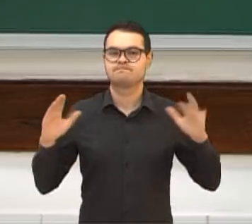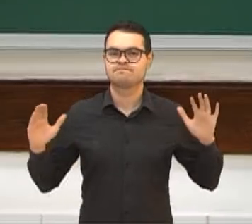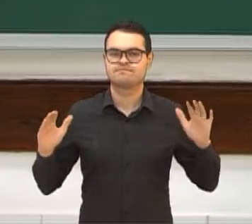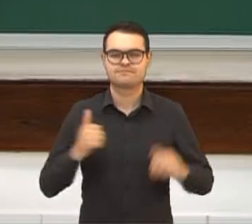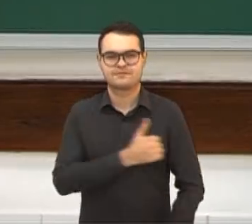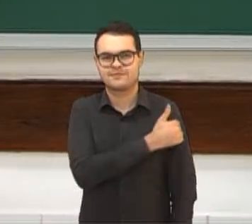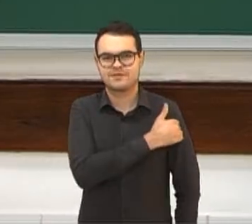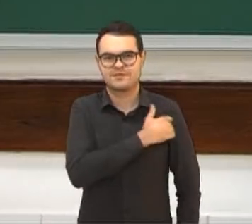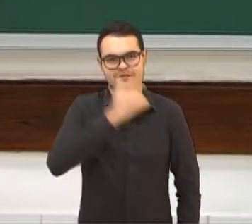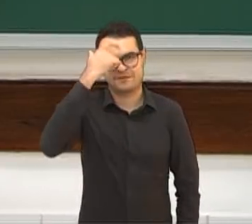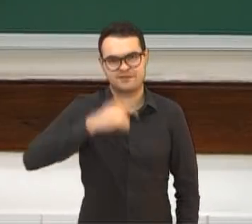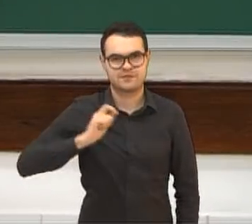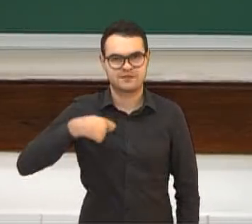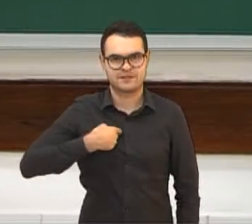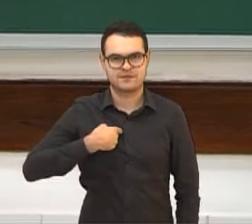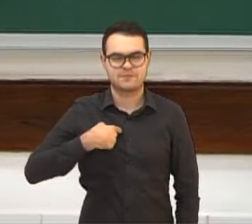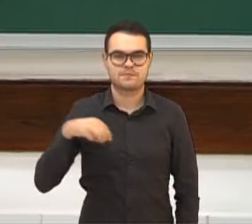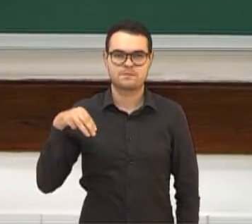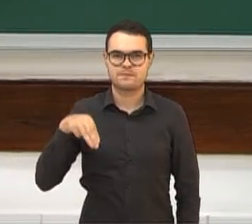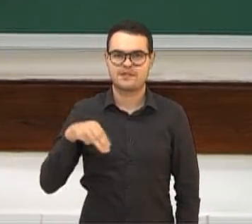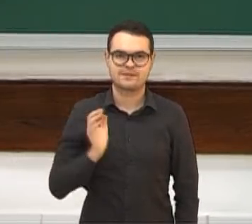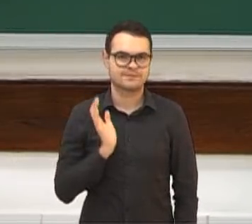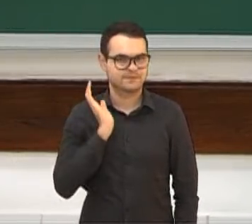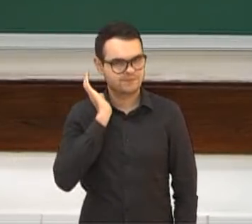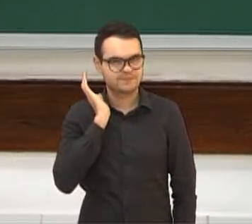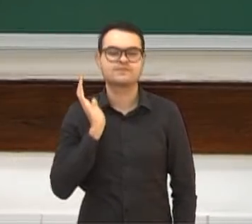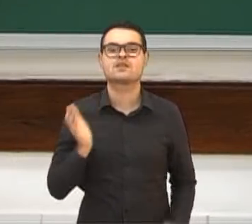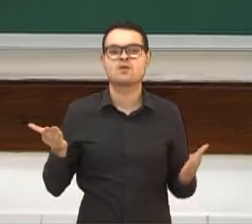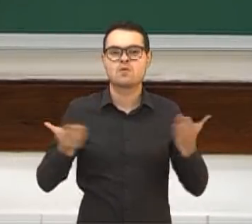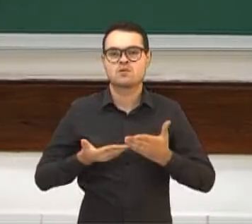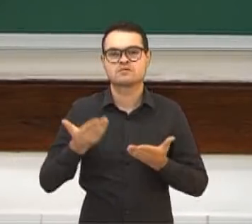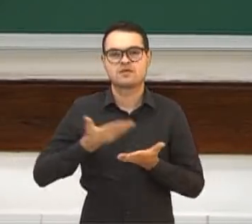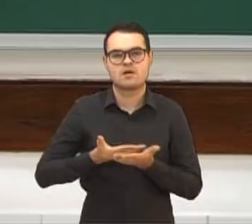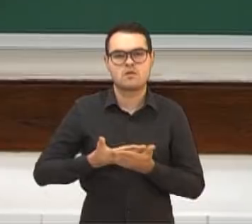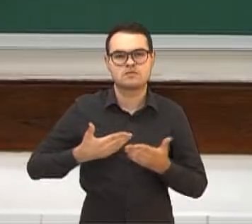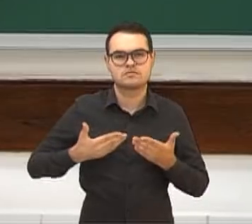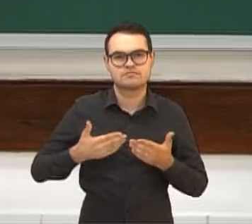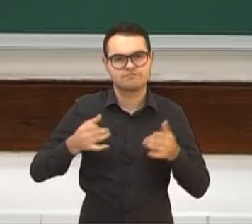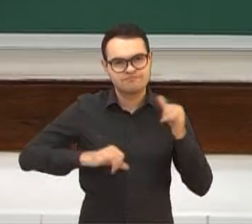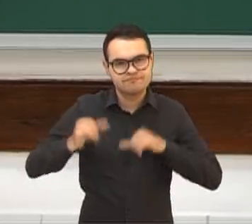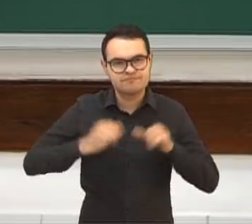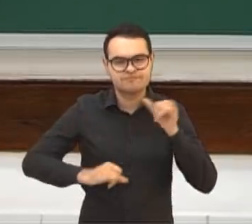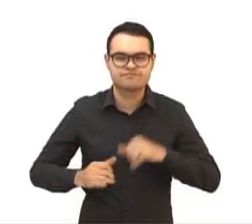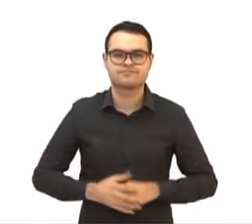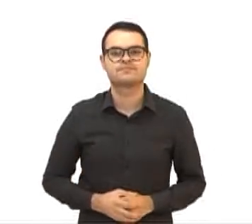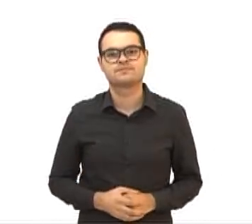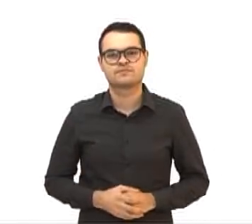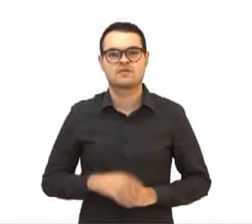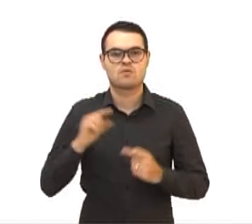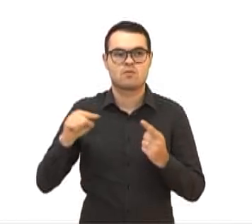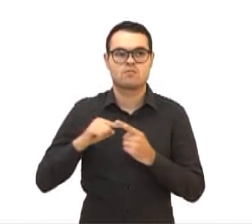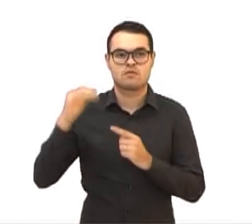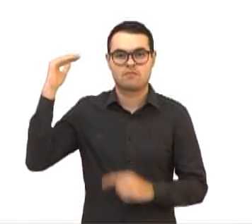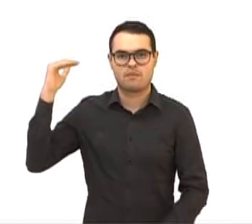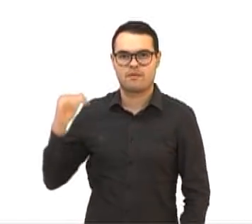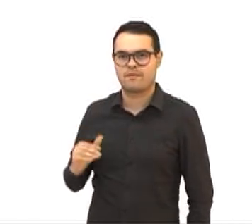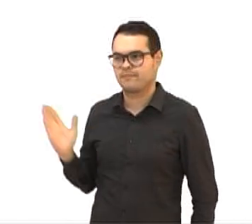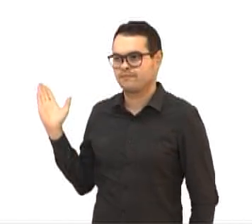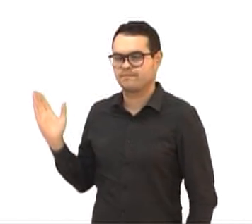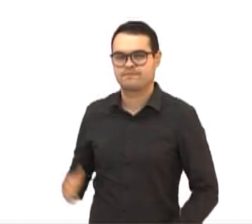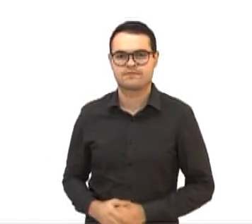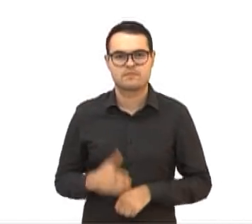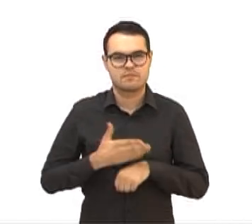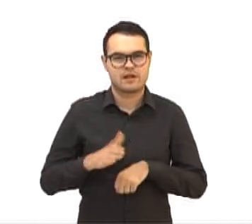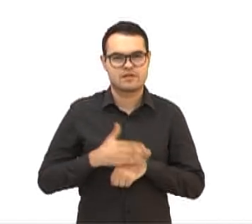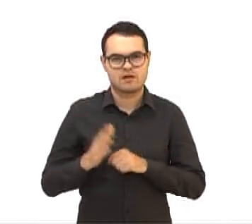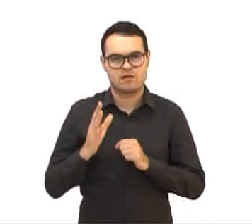Olá, alunos! Eu sou a professora Marília Ronsen e vamos para mais uma aula de Química. Os objetivos de hoje são praticar